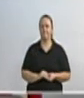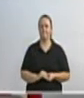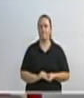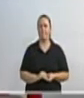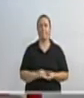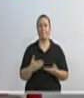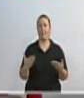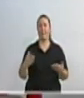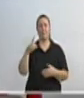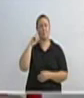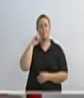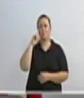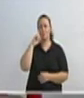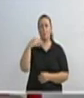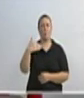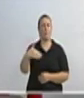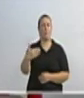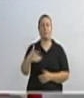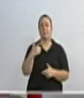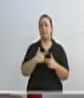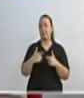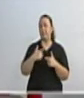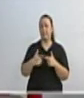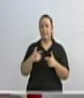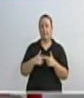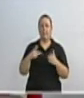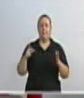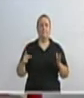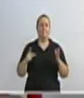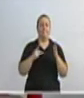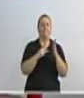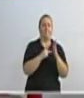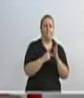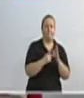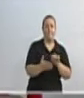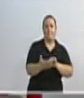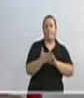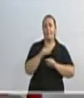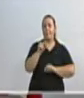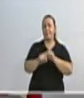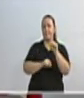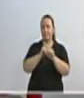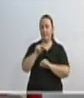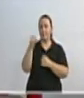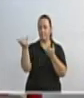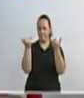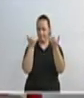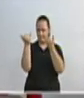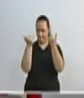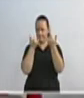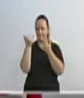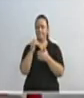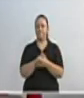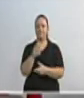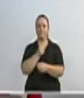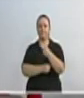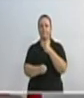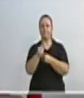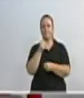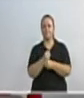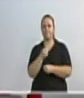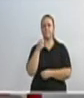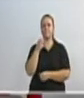todo dia a gente tem problemas de telefonia, e aí vem o PROCON, que nos passou agora, gentilmente, a informação que no ano passado foram registradas